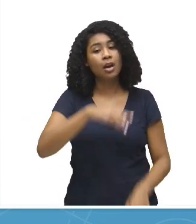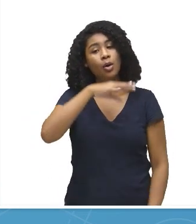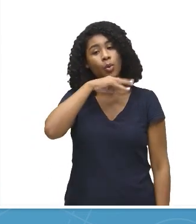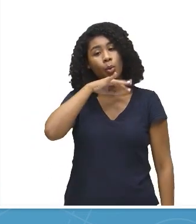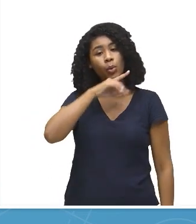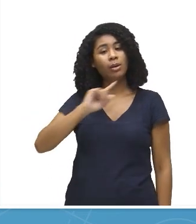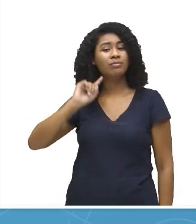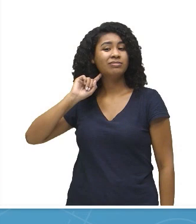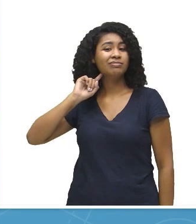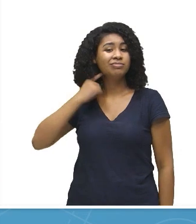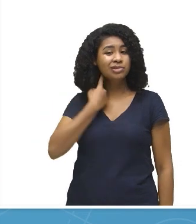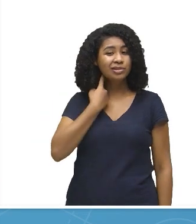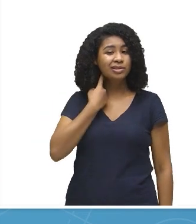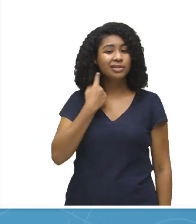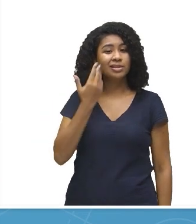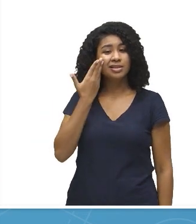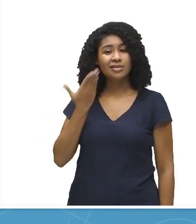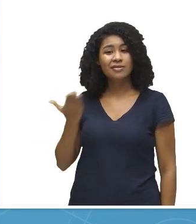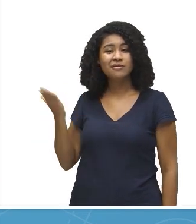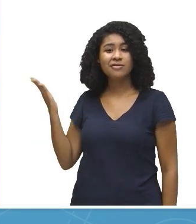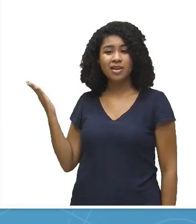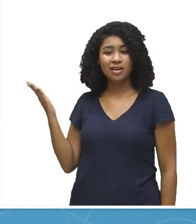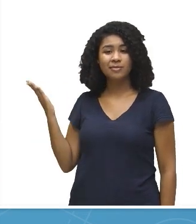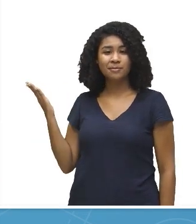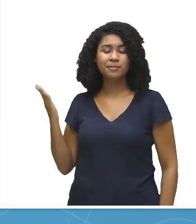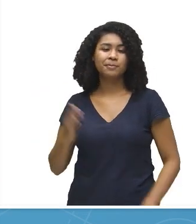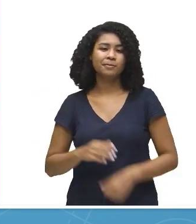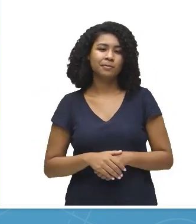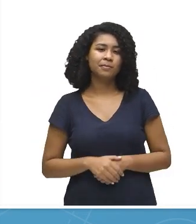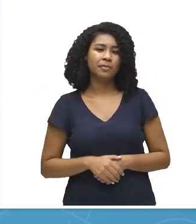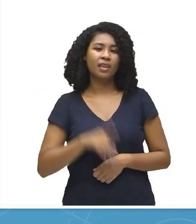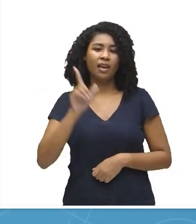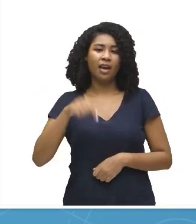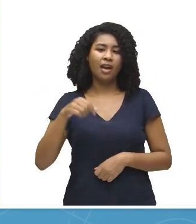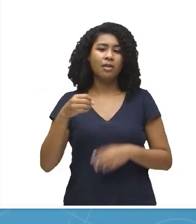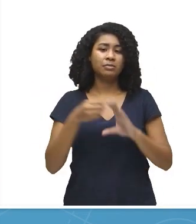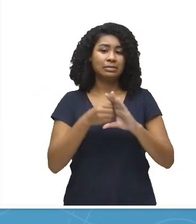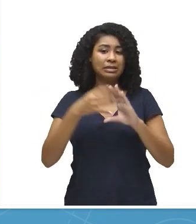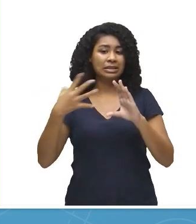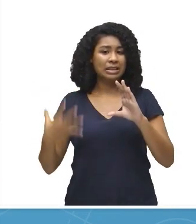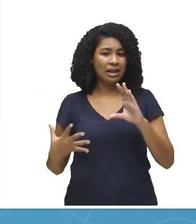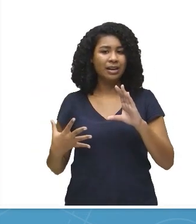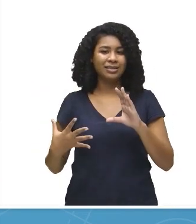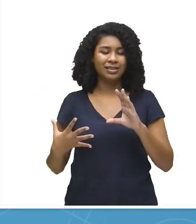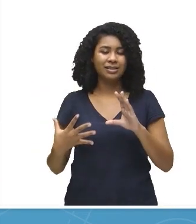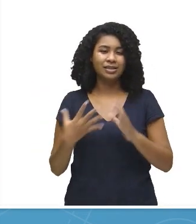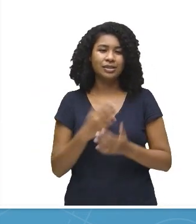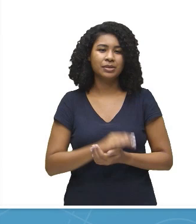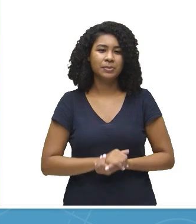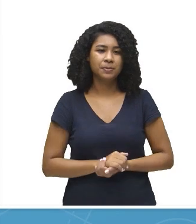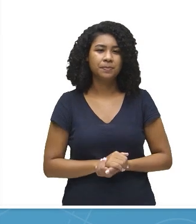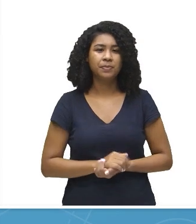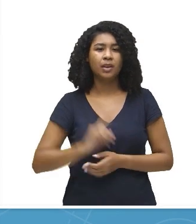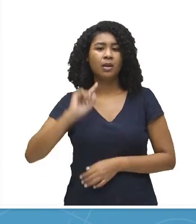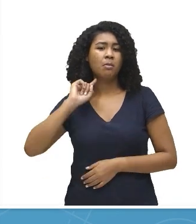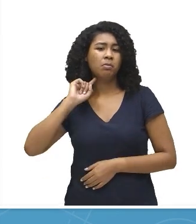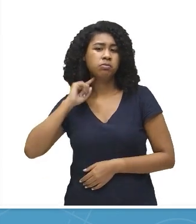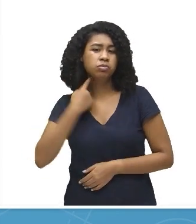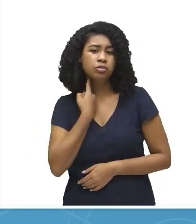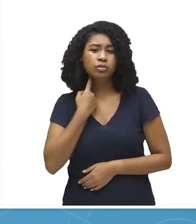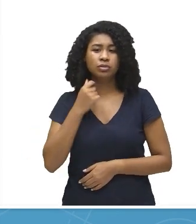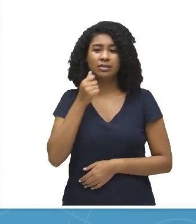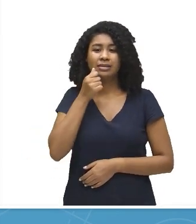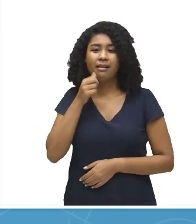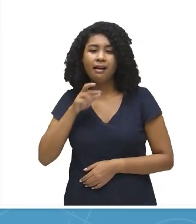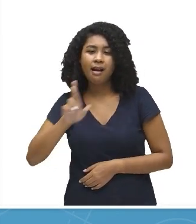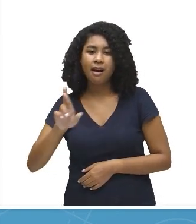vai observar aí um dos fatores que ocasionou também aí pela industrialização, pela urbanização, a poluição